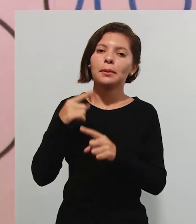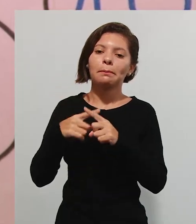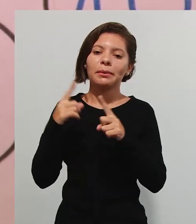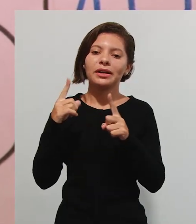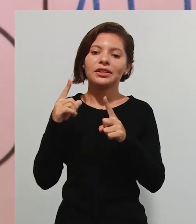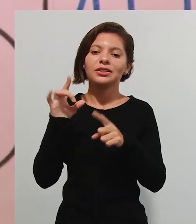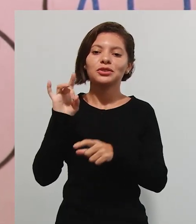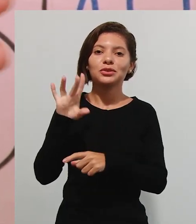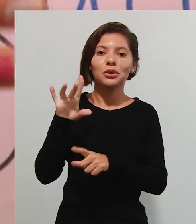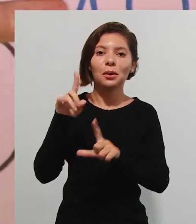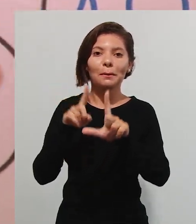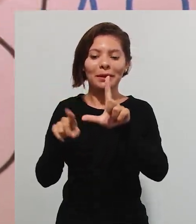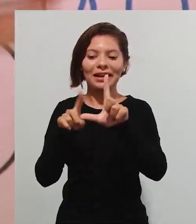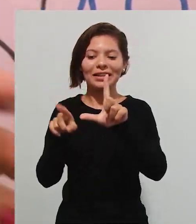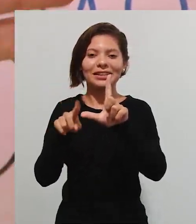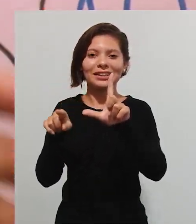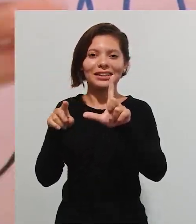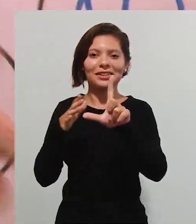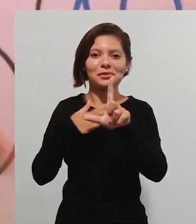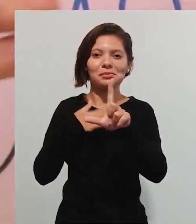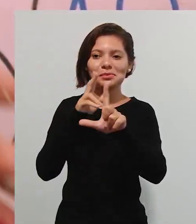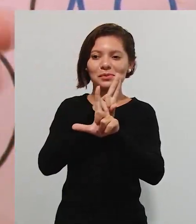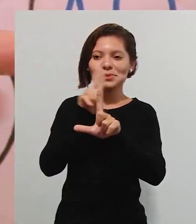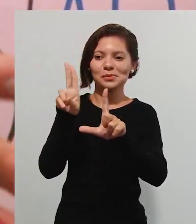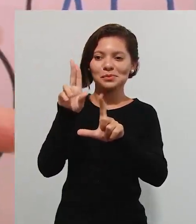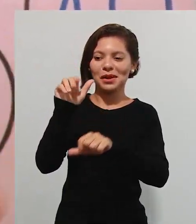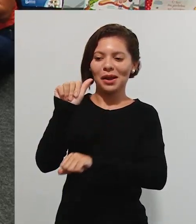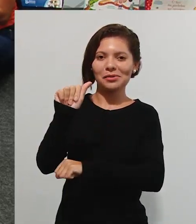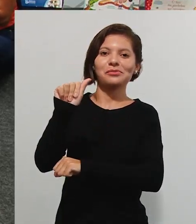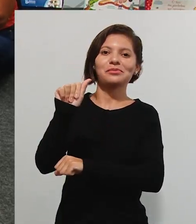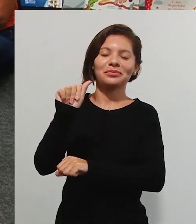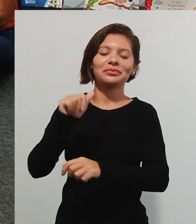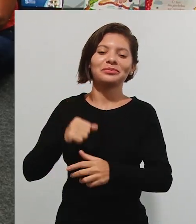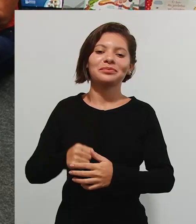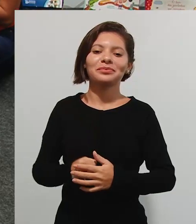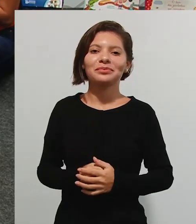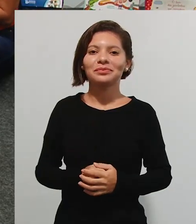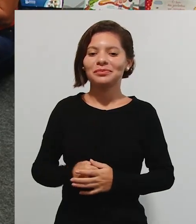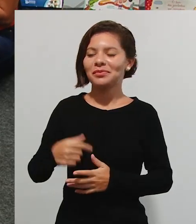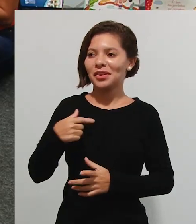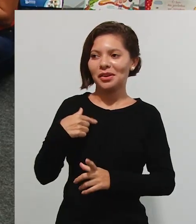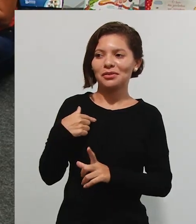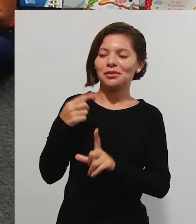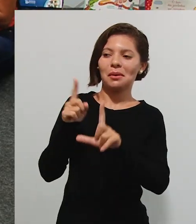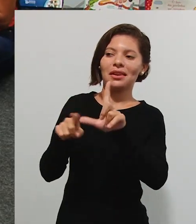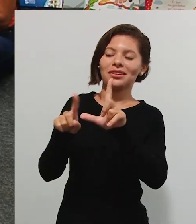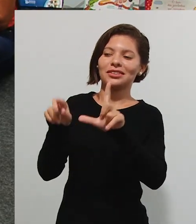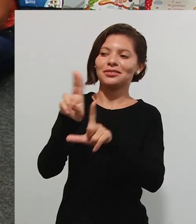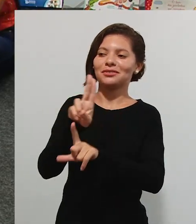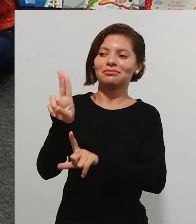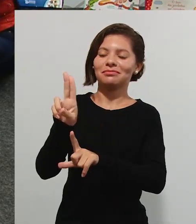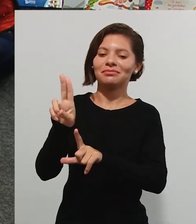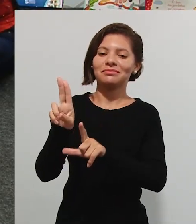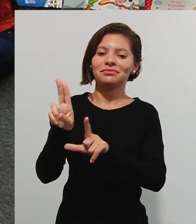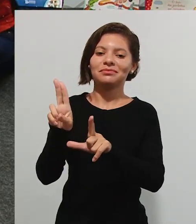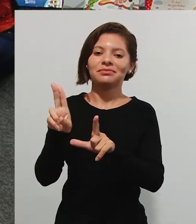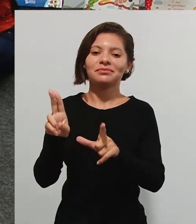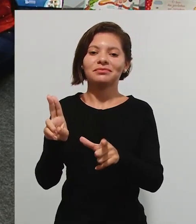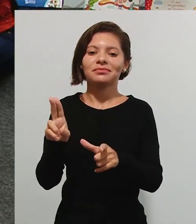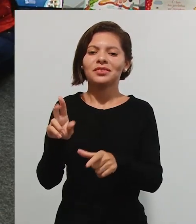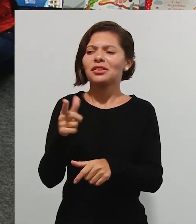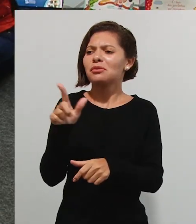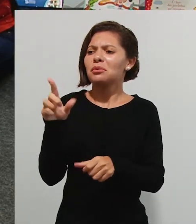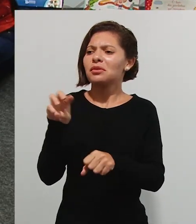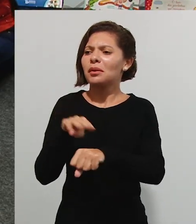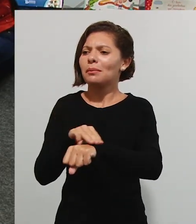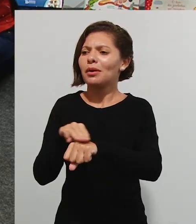fazer só a minha letra. Vai a letra fazer do o meu lobo, nome. ela. Eu vou fazer o lobo. Fazer o lobo vai ser ótimo. Não, primeiro não tem marrom.